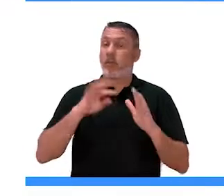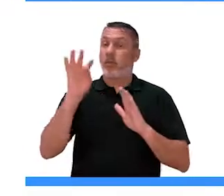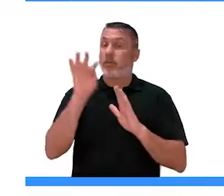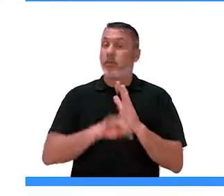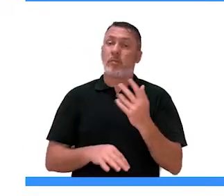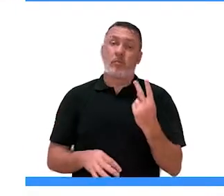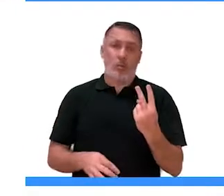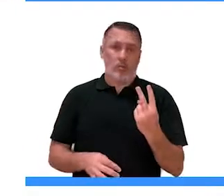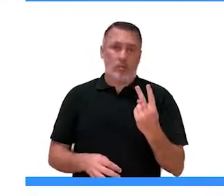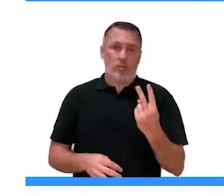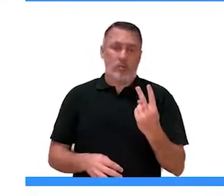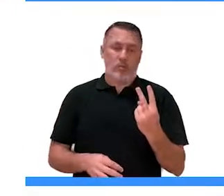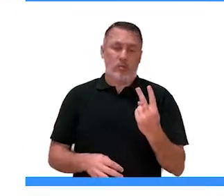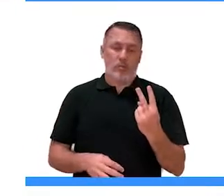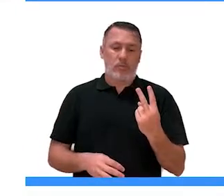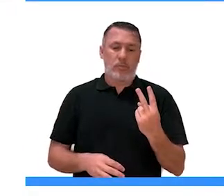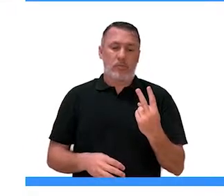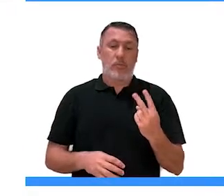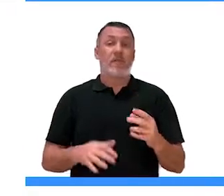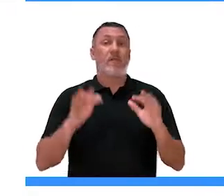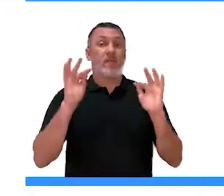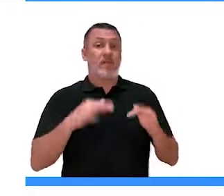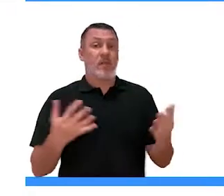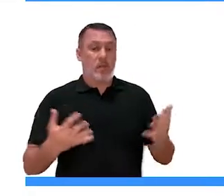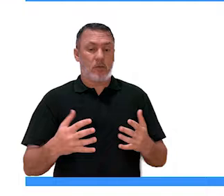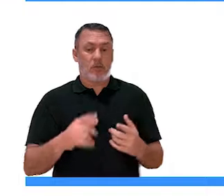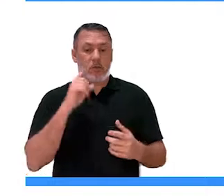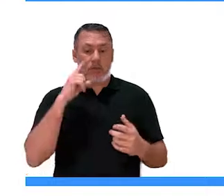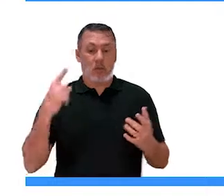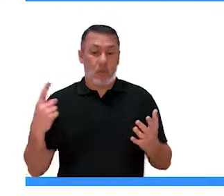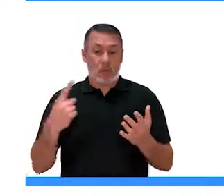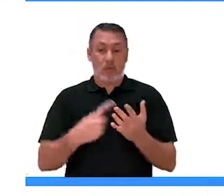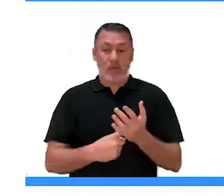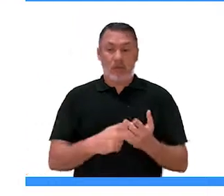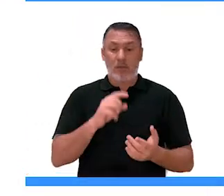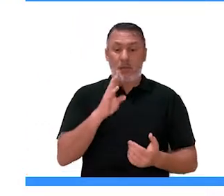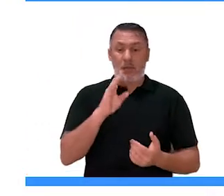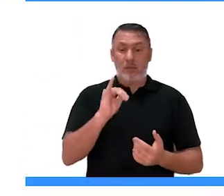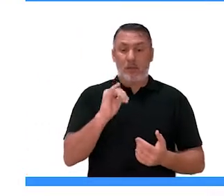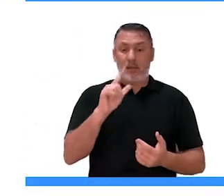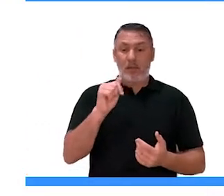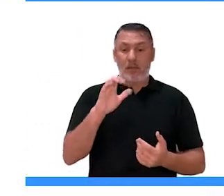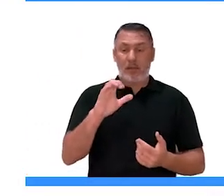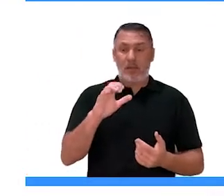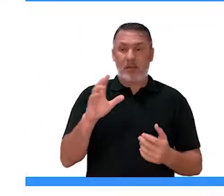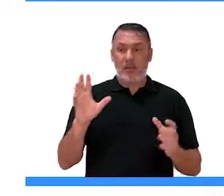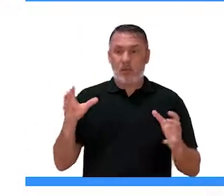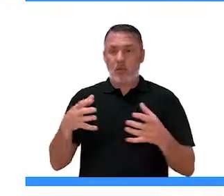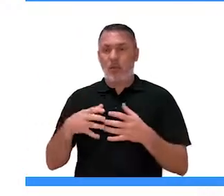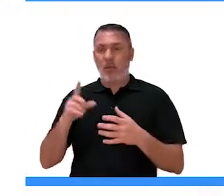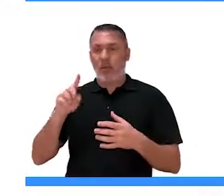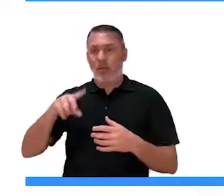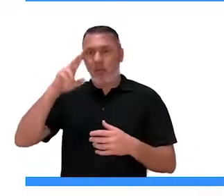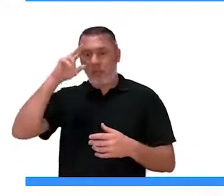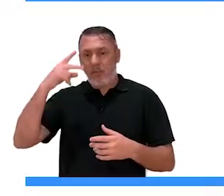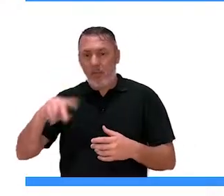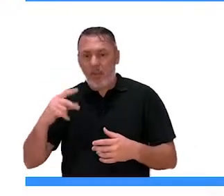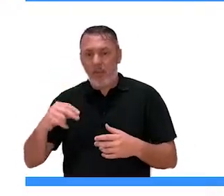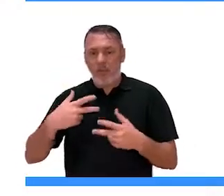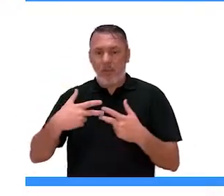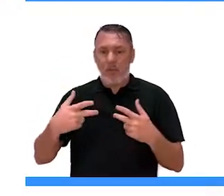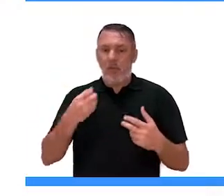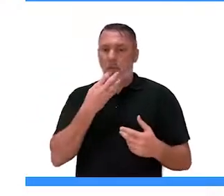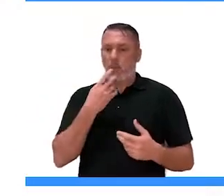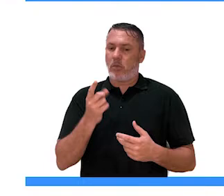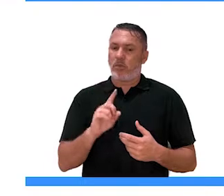Temos 2 textos, né? Aí, terminando esse aqui, combinar Olavo Bilac e macumba já seria bom, mas o que se vê em Águas de Março vai muito